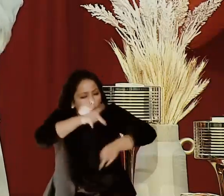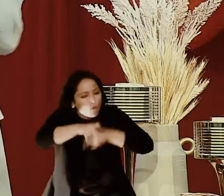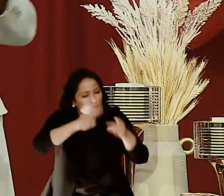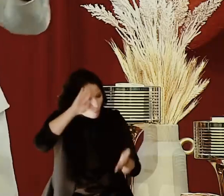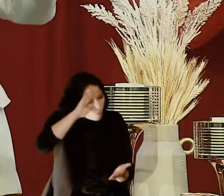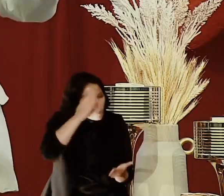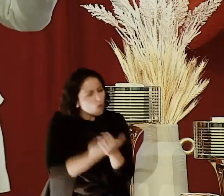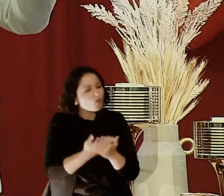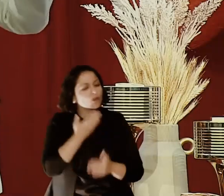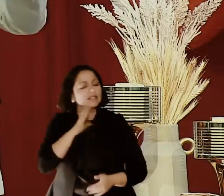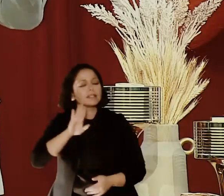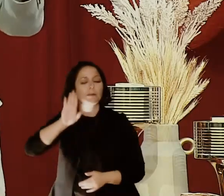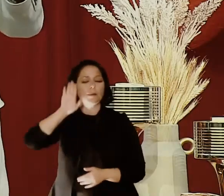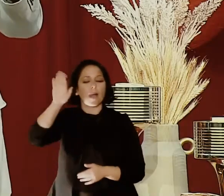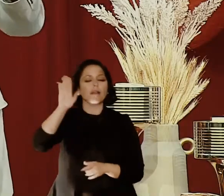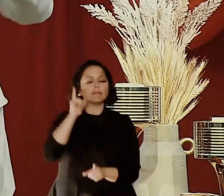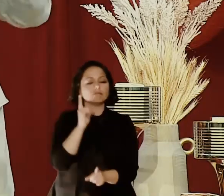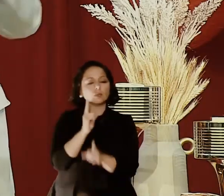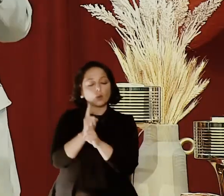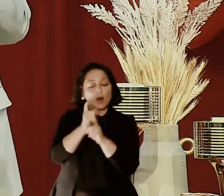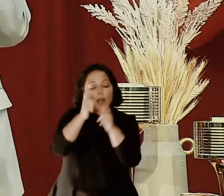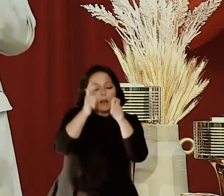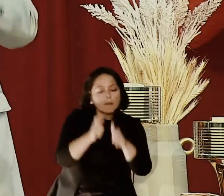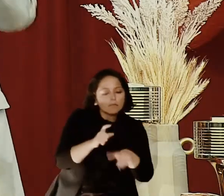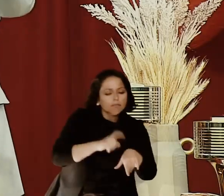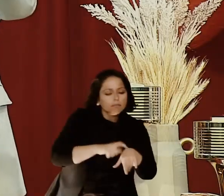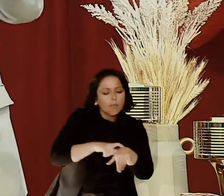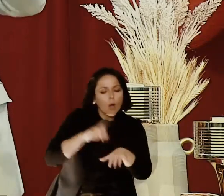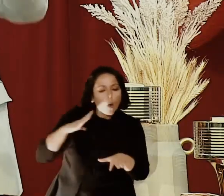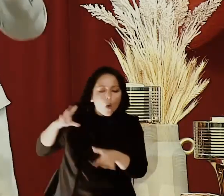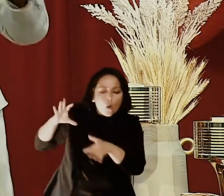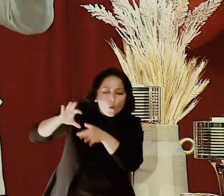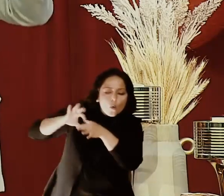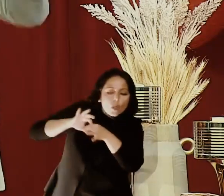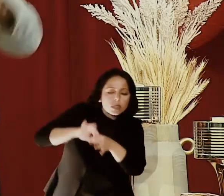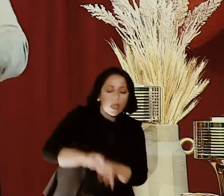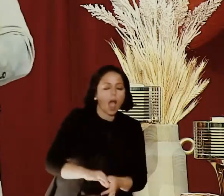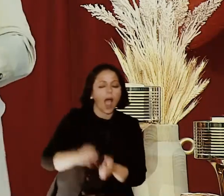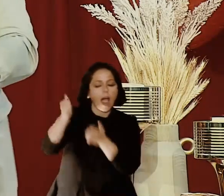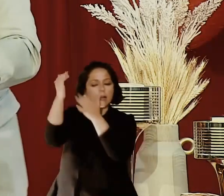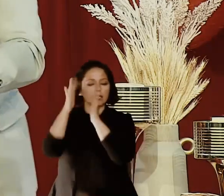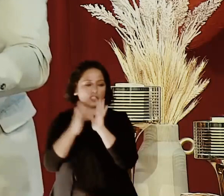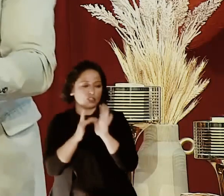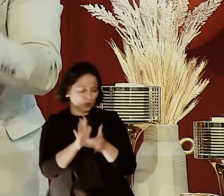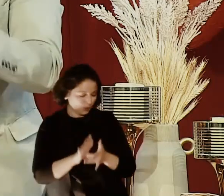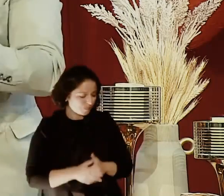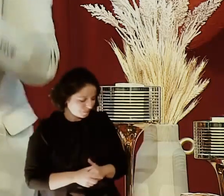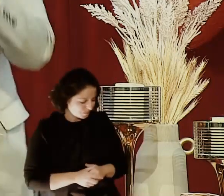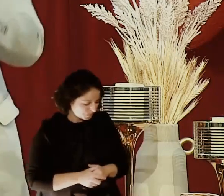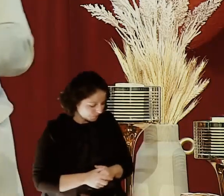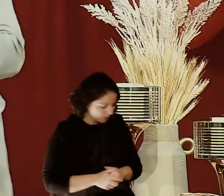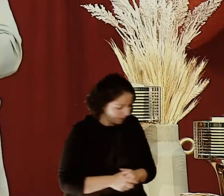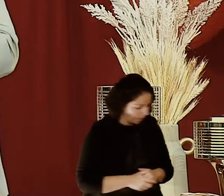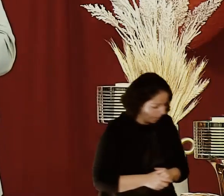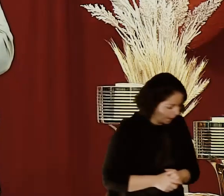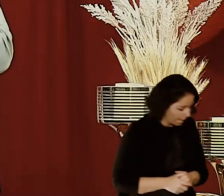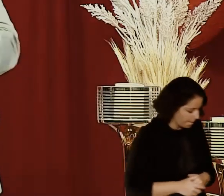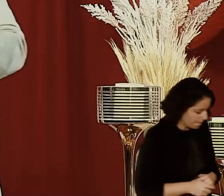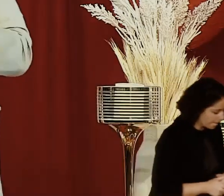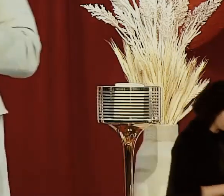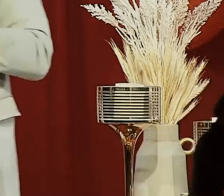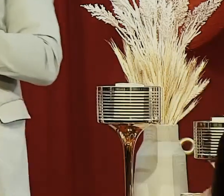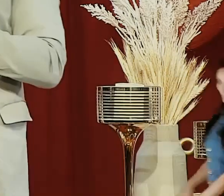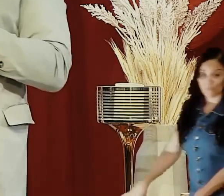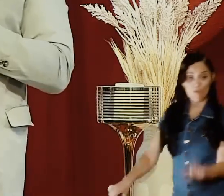na promessa, encontrou naquele tempo, naquele contexto, já a luz, a salvação. E o verso 6 e o